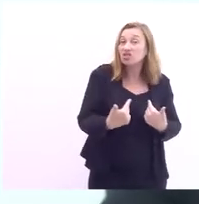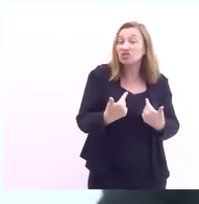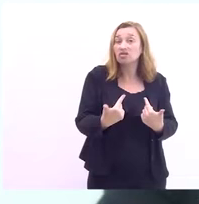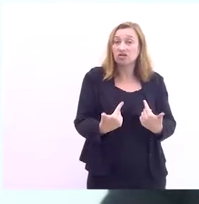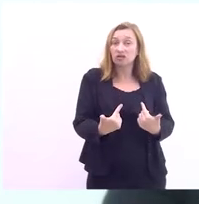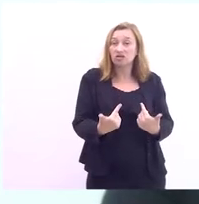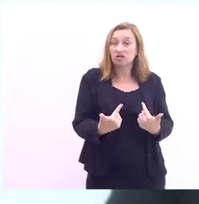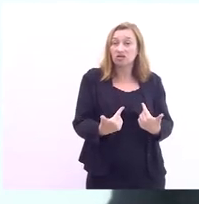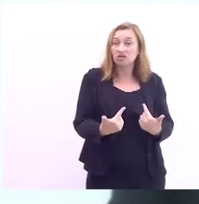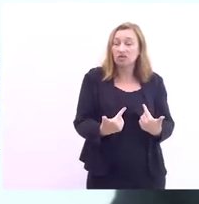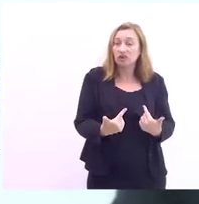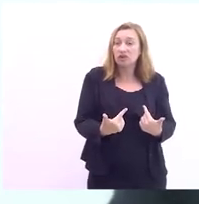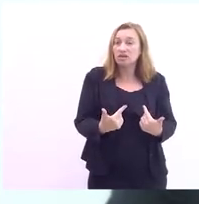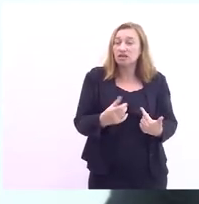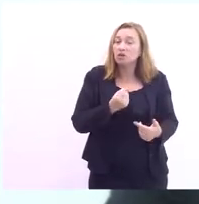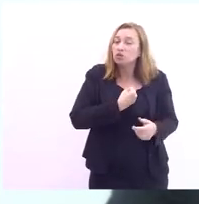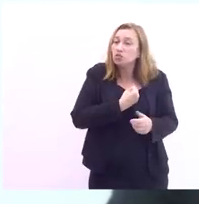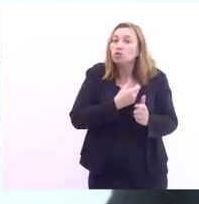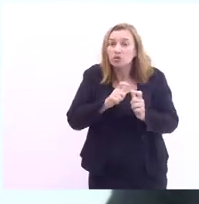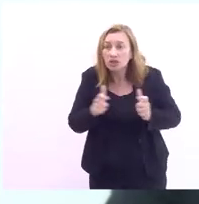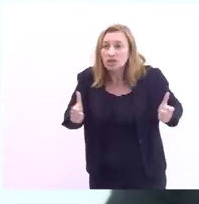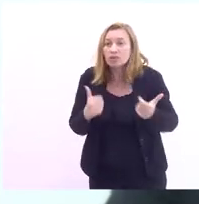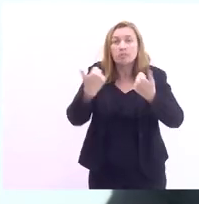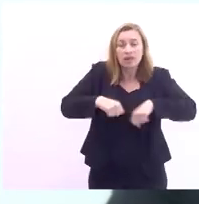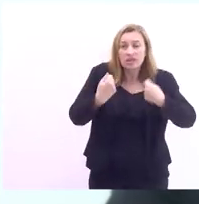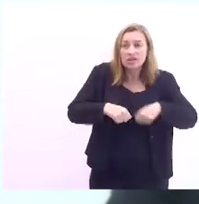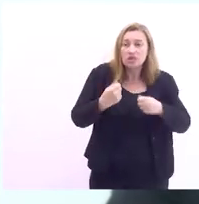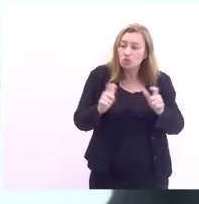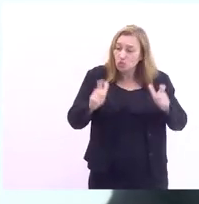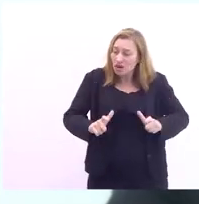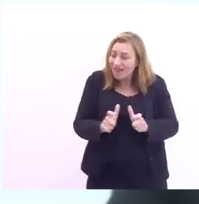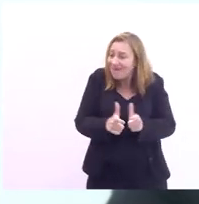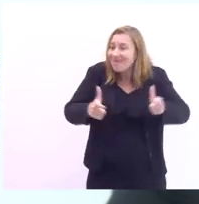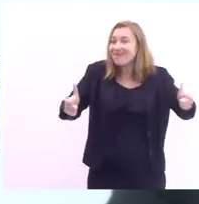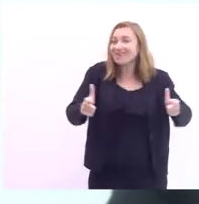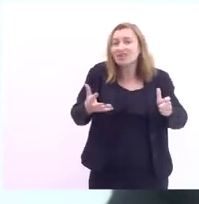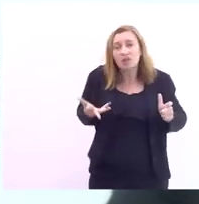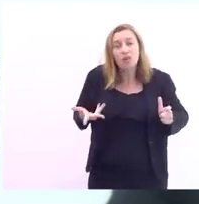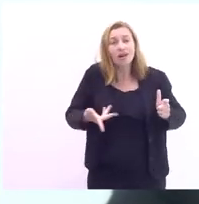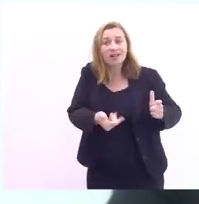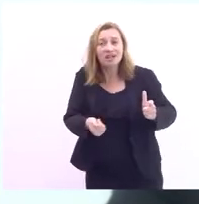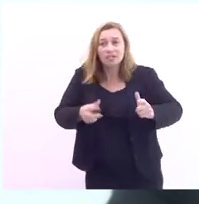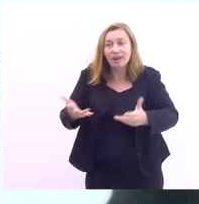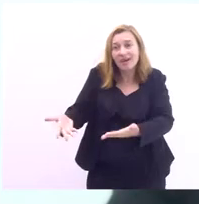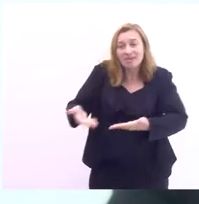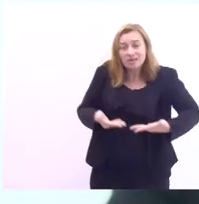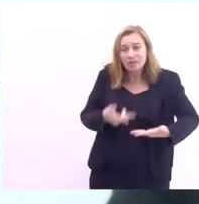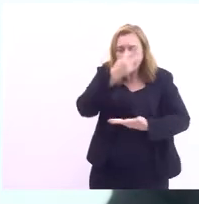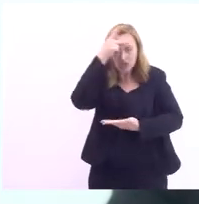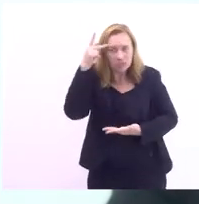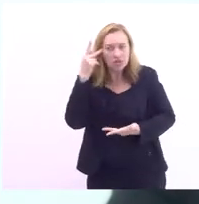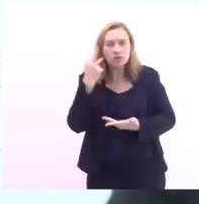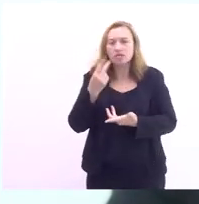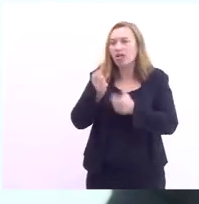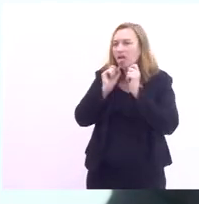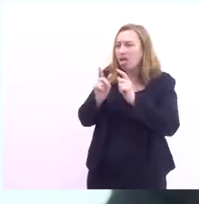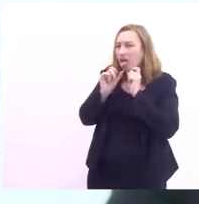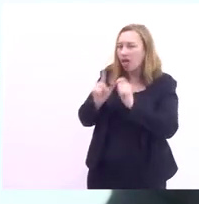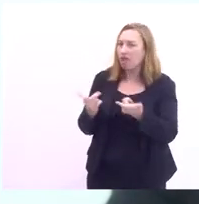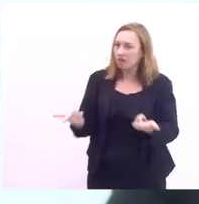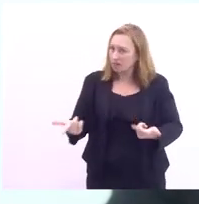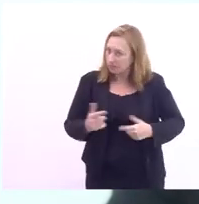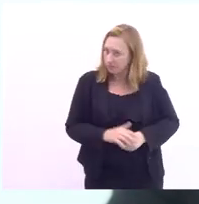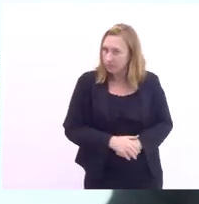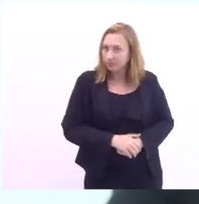esse. Se há uma demanda maior, eu preciso de um local maior, mais adequado, para receber essas reclamações.